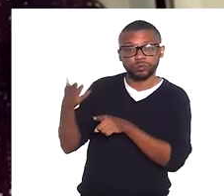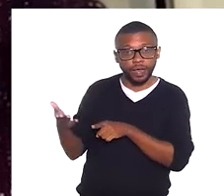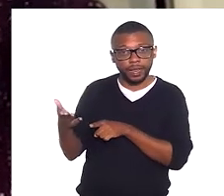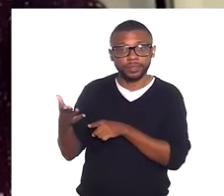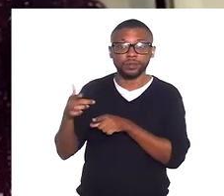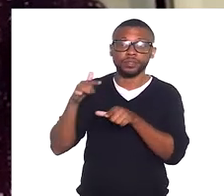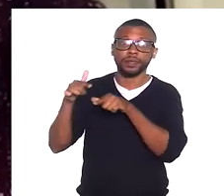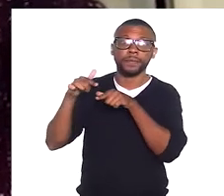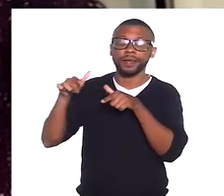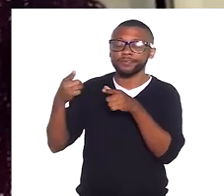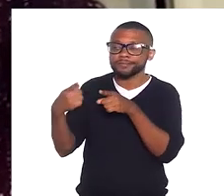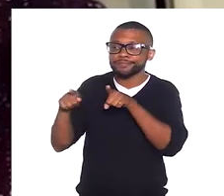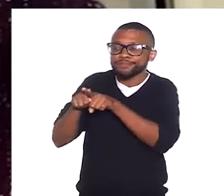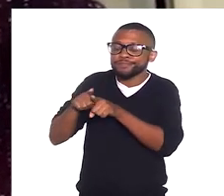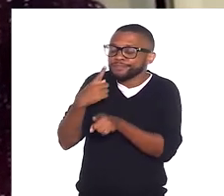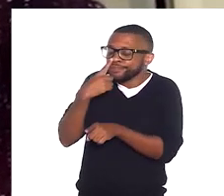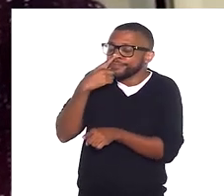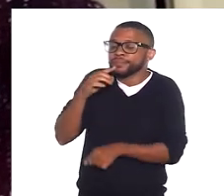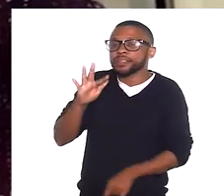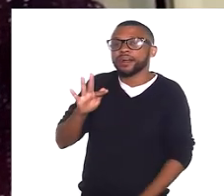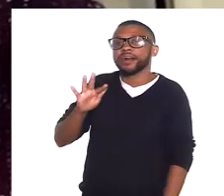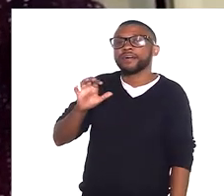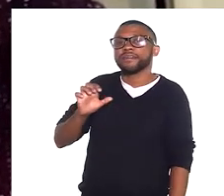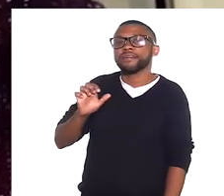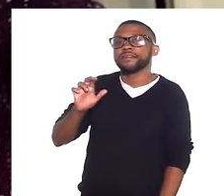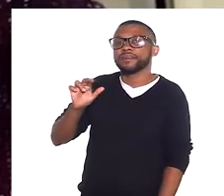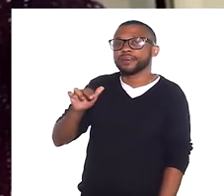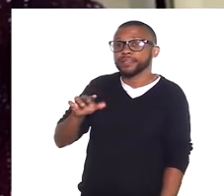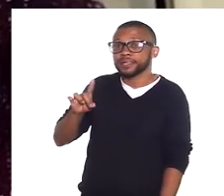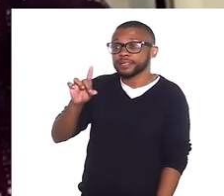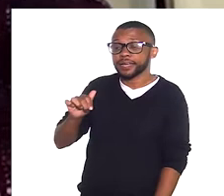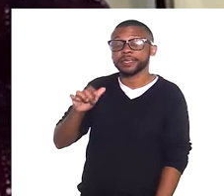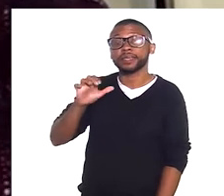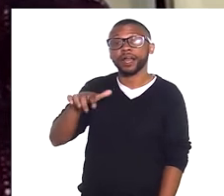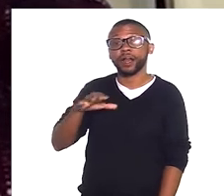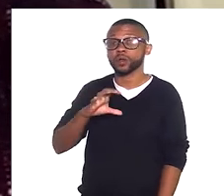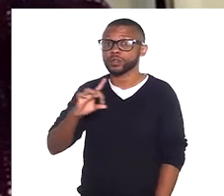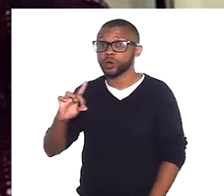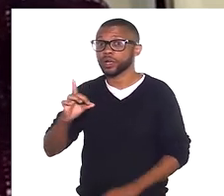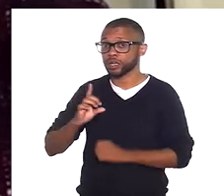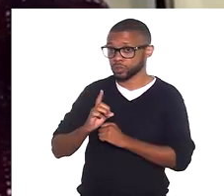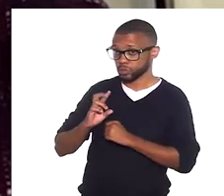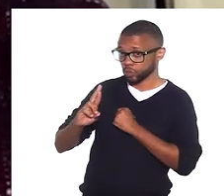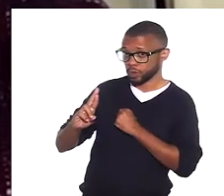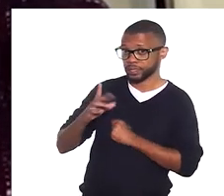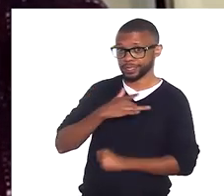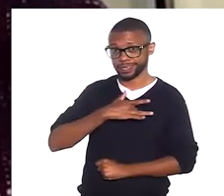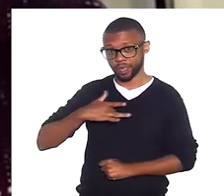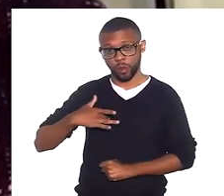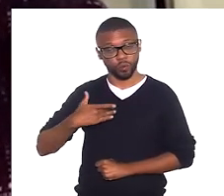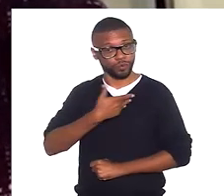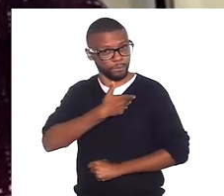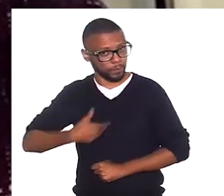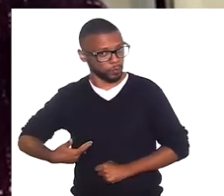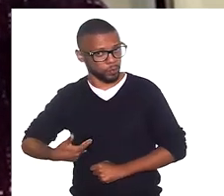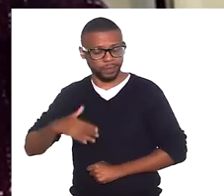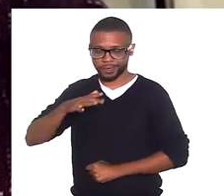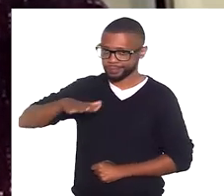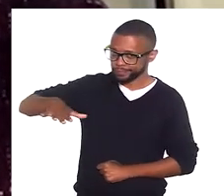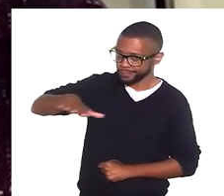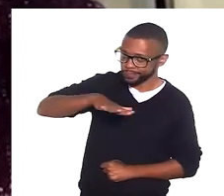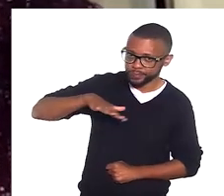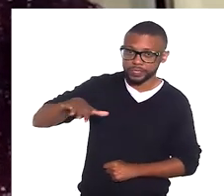elas e eu trabalhava muito próximo da Fernanda, né? Porque a Fernanda Lopes é quem coordenava a parte de saúde, que é doutora em saúde pública. E